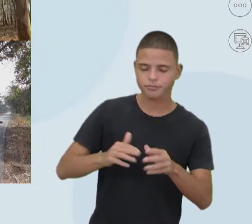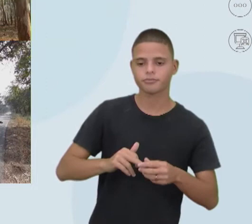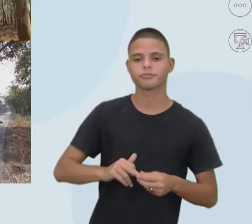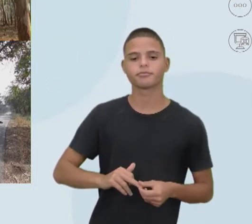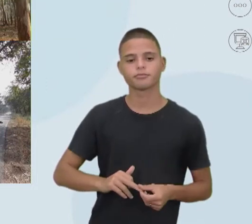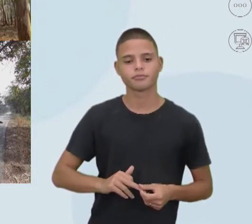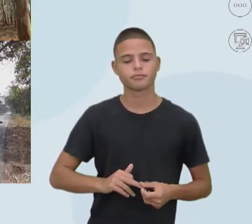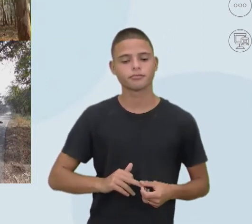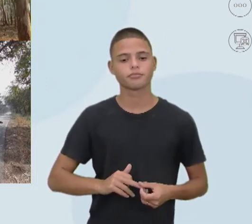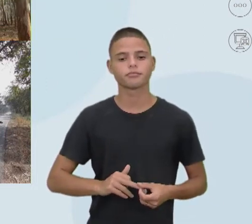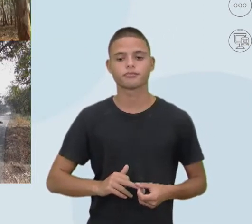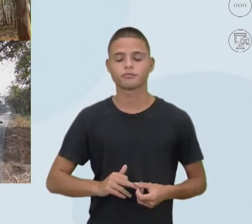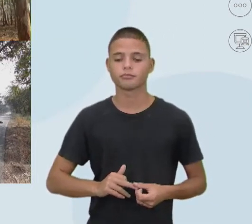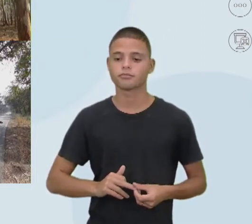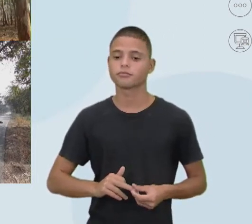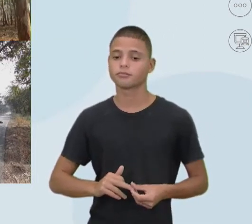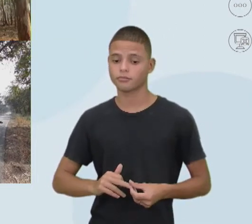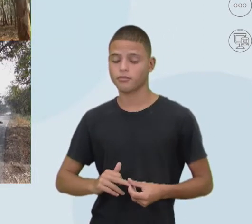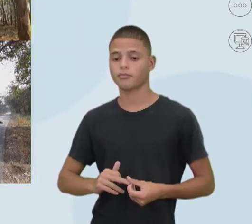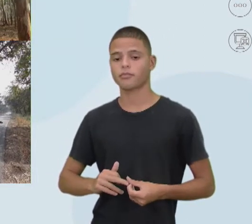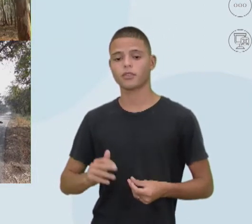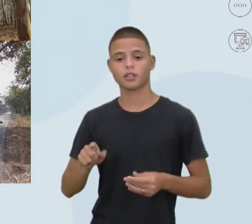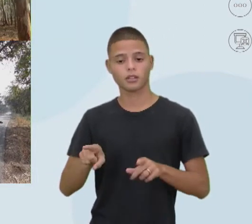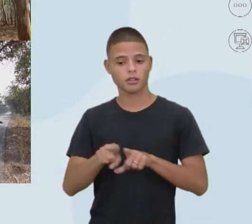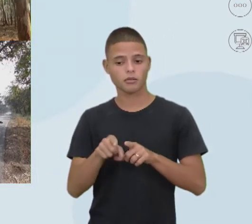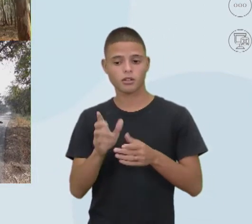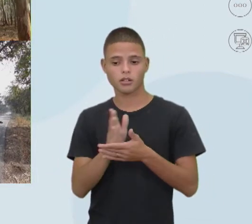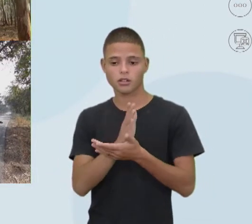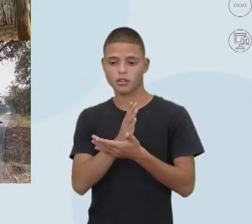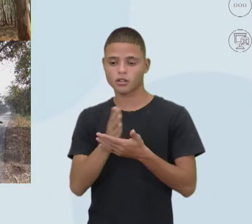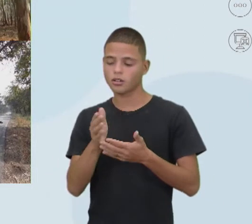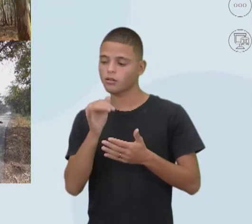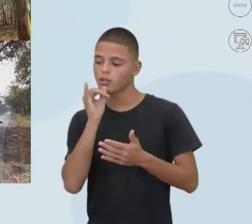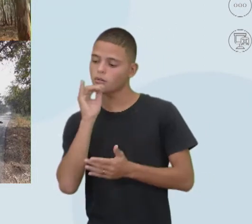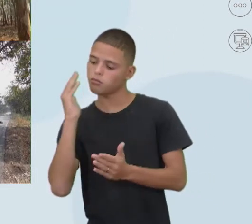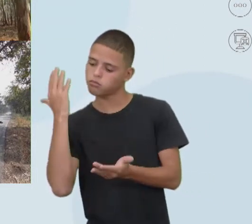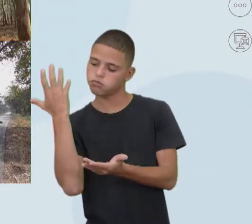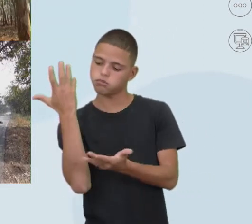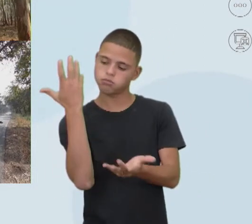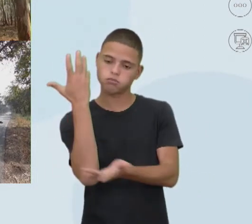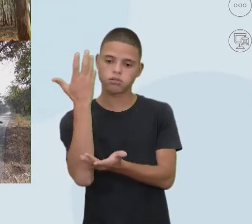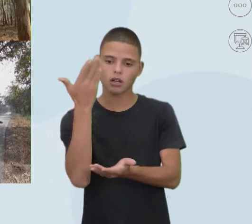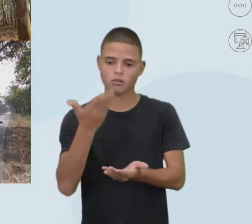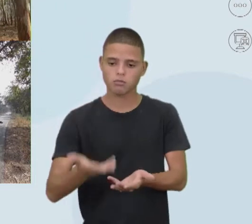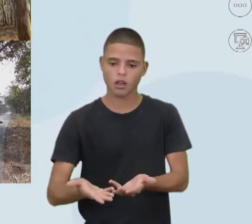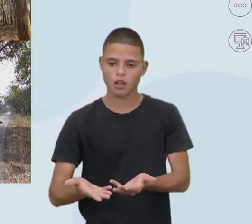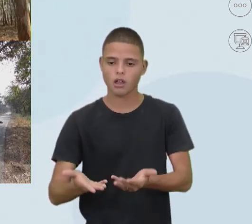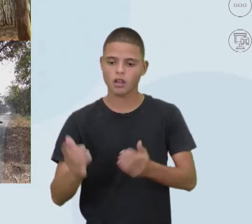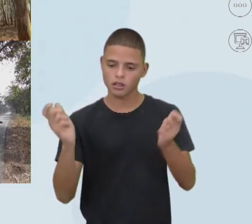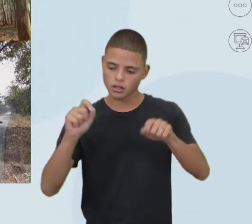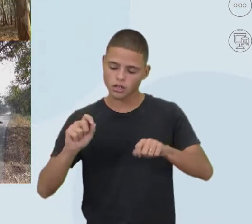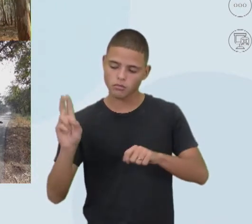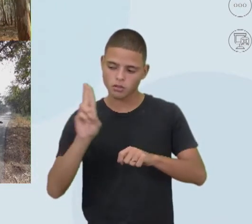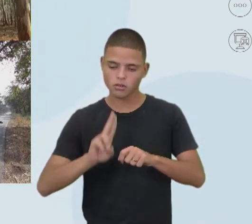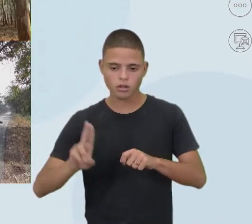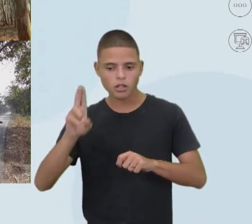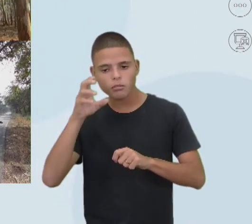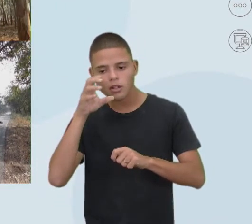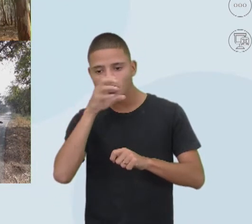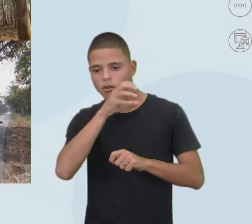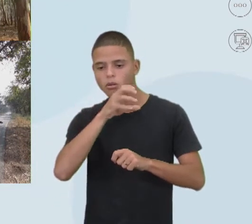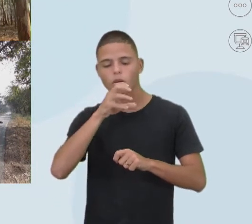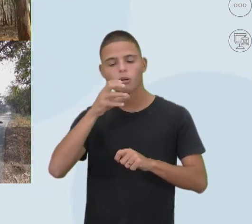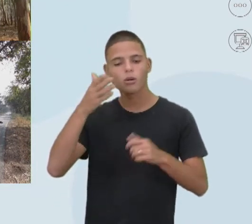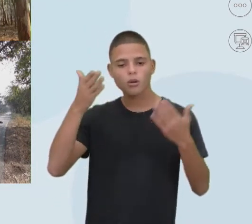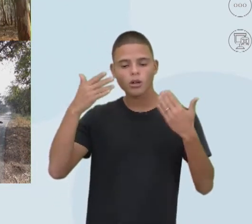celulose, na produção de carvão, até resíduos da poda, né, de arborização urbana também podem ser utilizados aí para geração de energia, e os